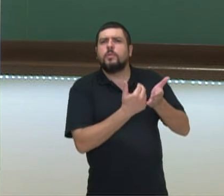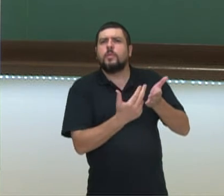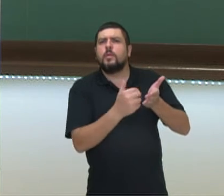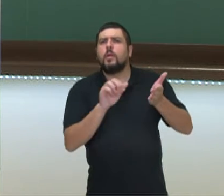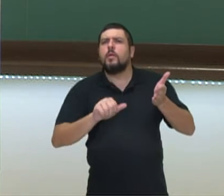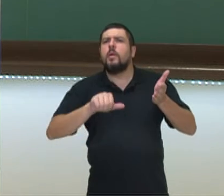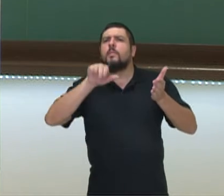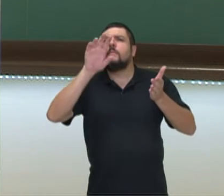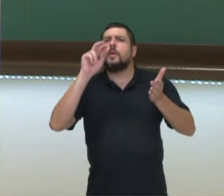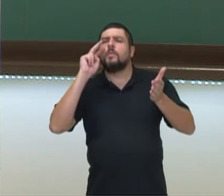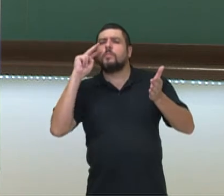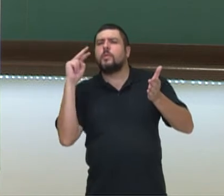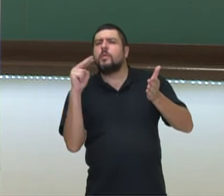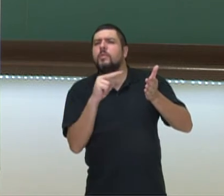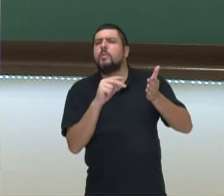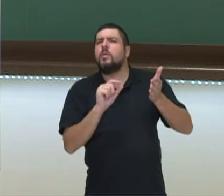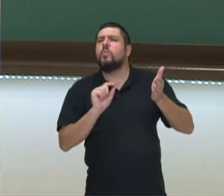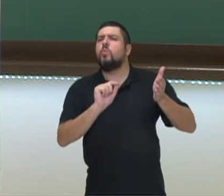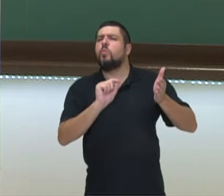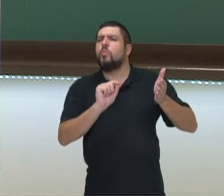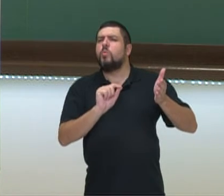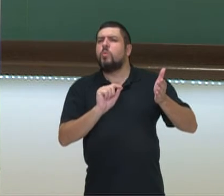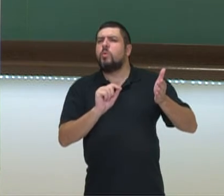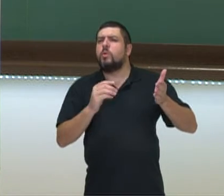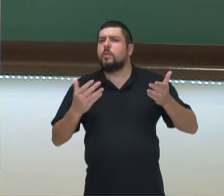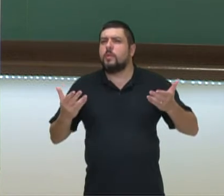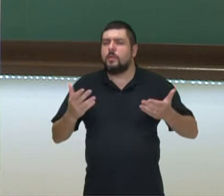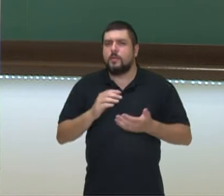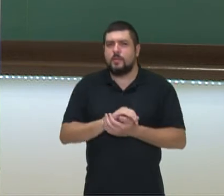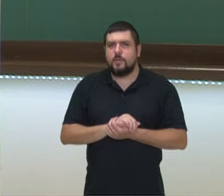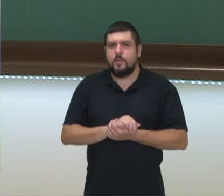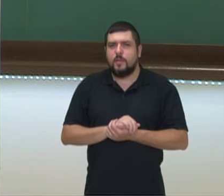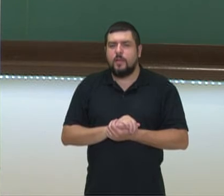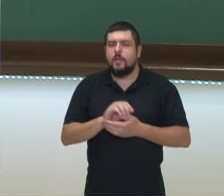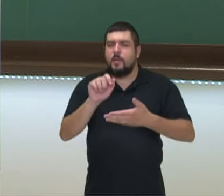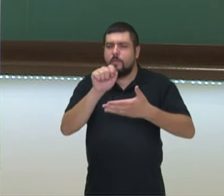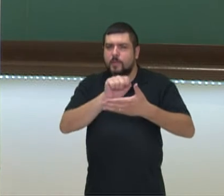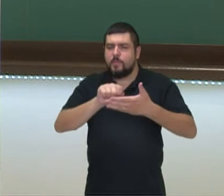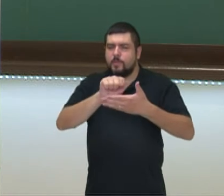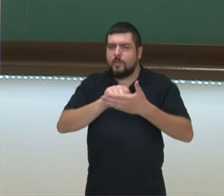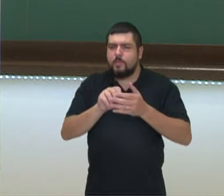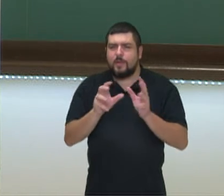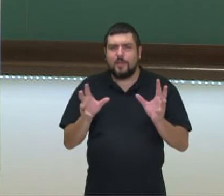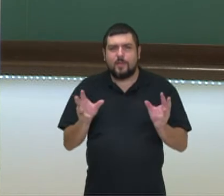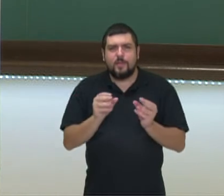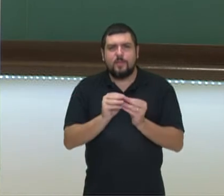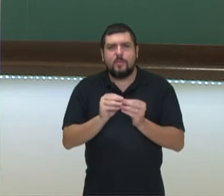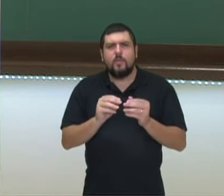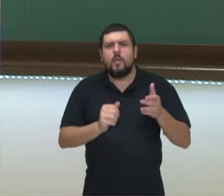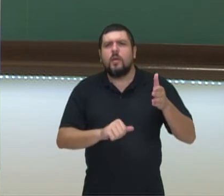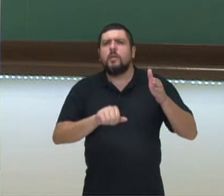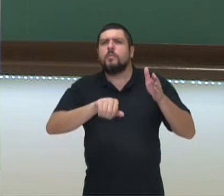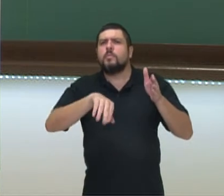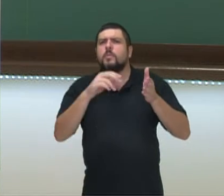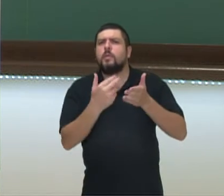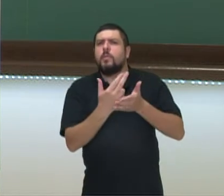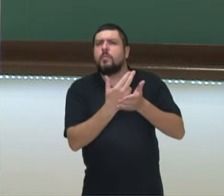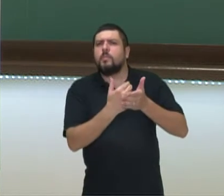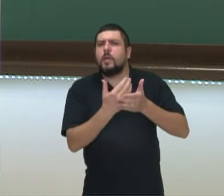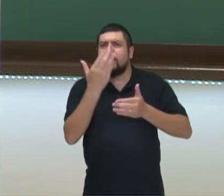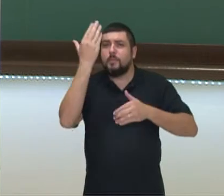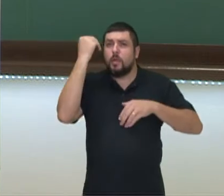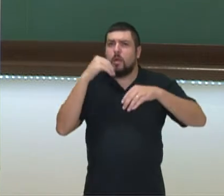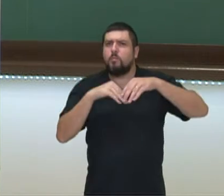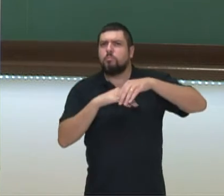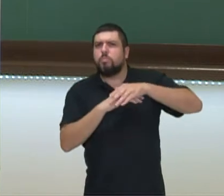retratadas pela arte rupestre pré-histórica? Escreva um parágrafo, né? Quais as cenas mais comuns? O que esses homens, né,